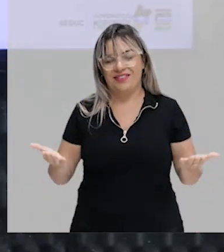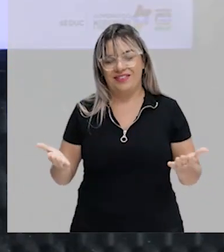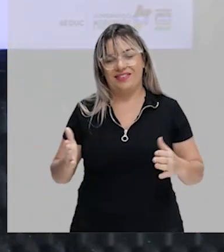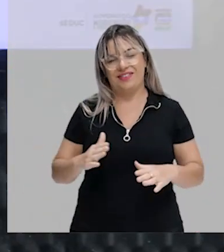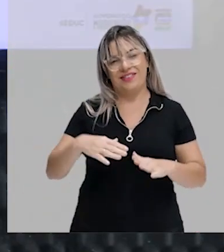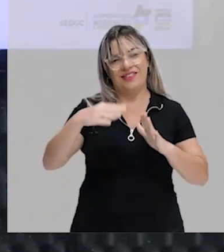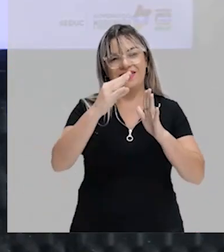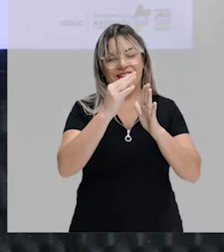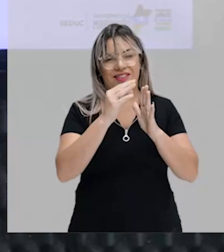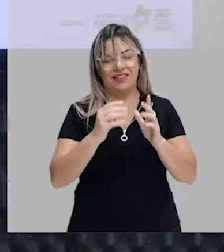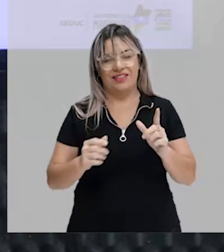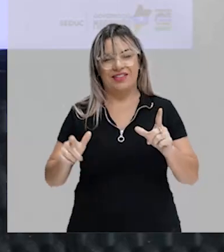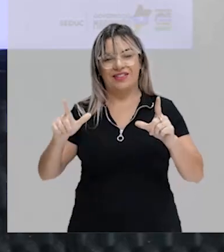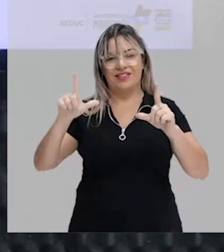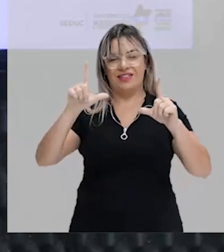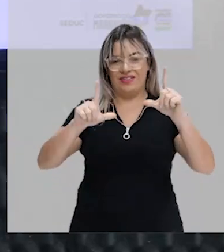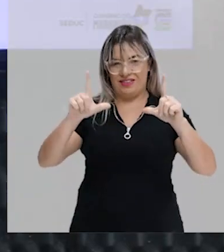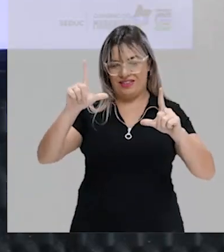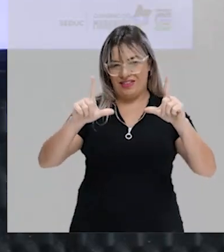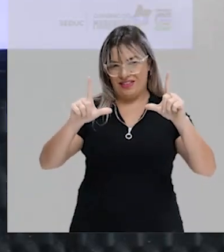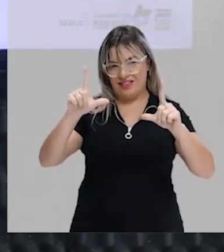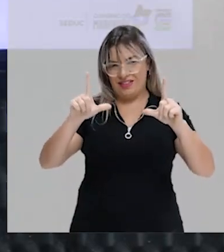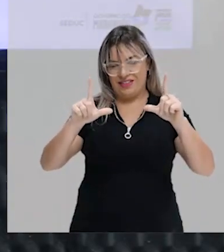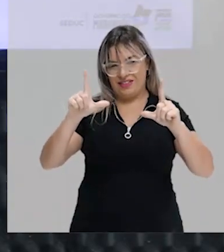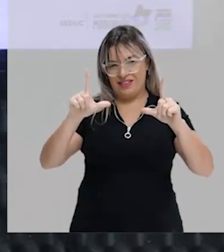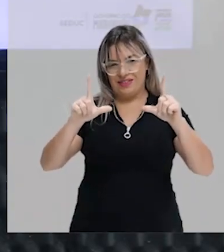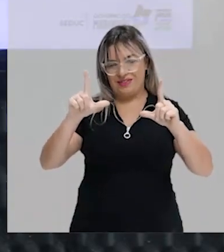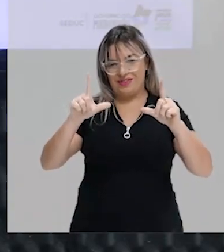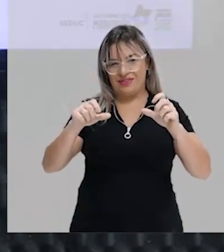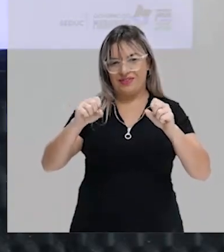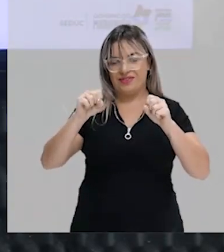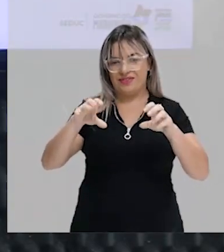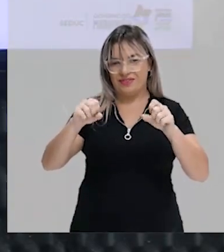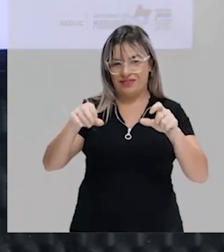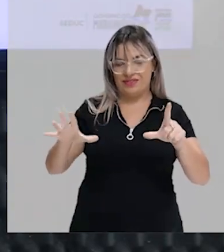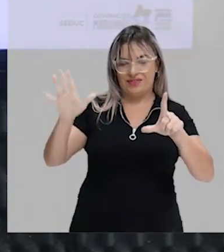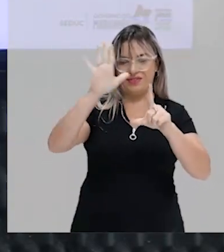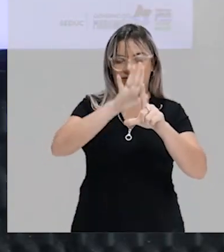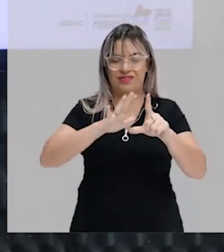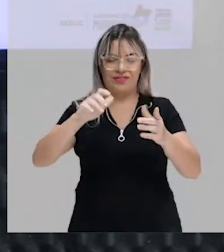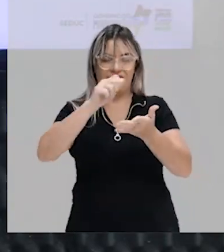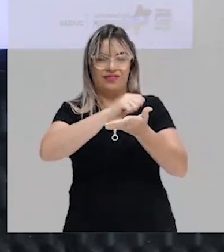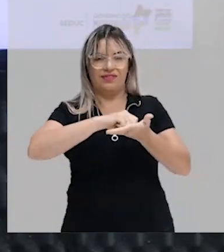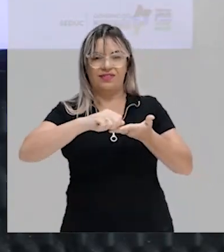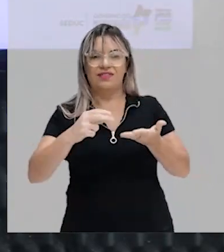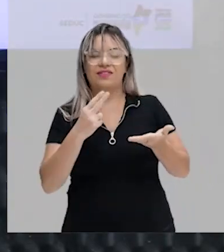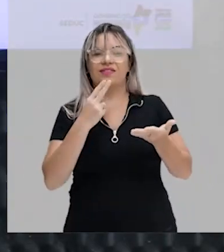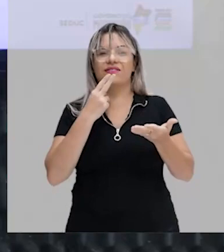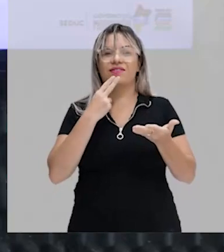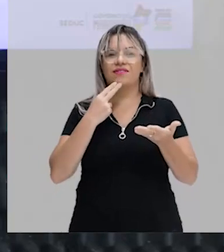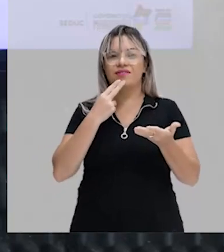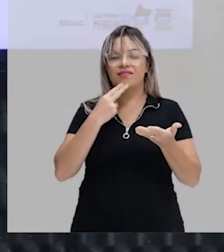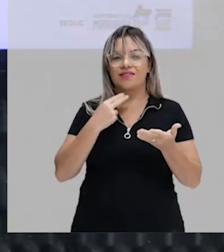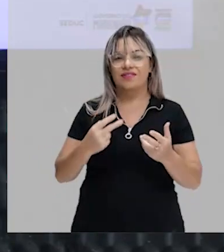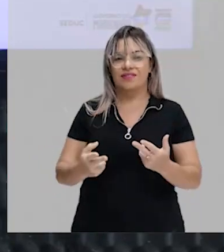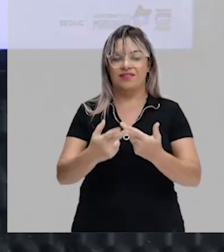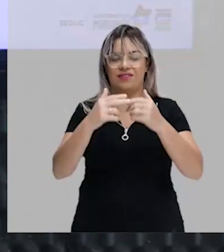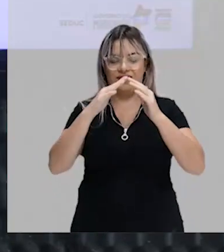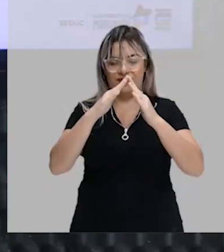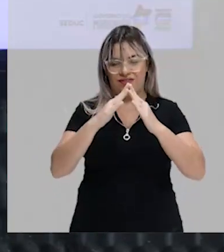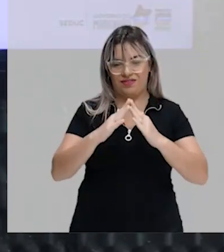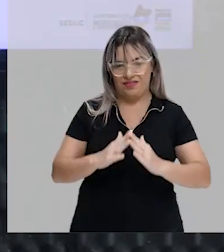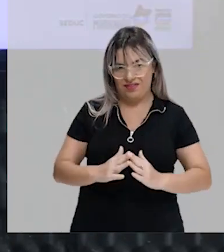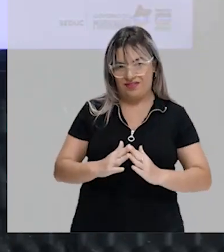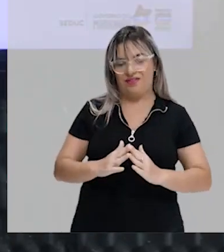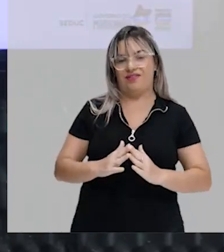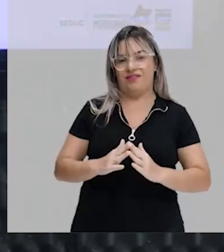Mais um programa na sua tela, TV Educação, plataforma Gonçalves Dias. Que programa? Fique em casa